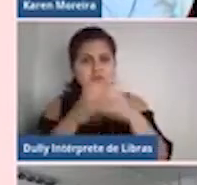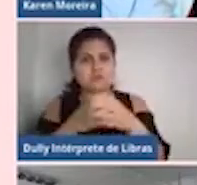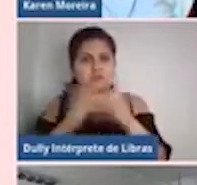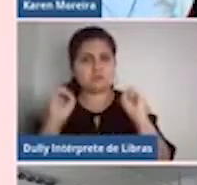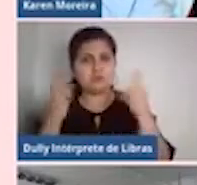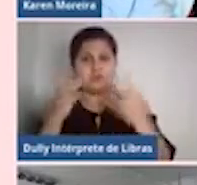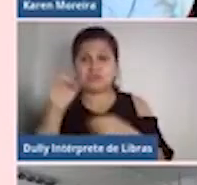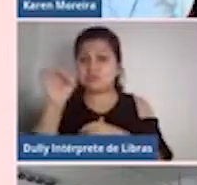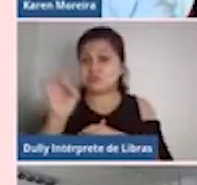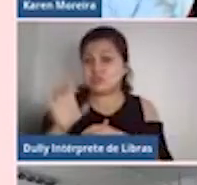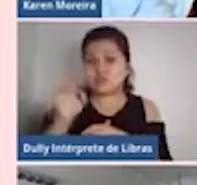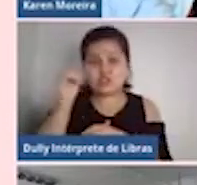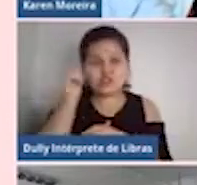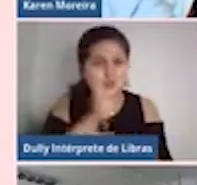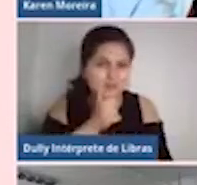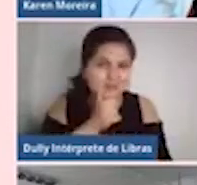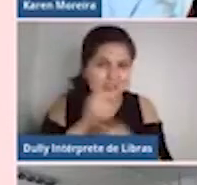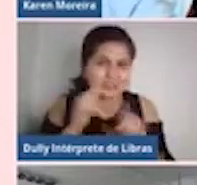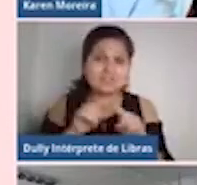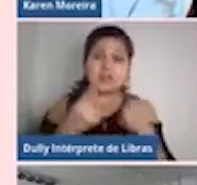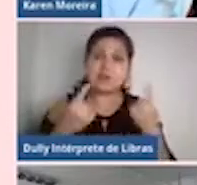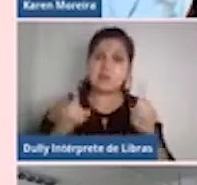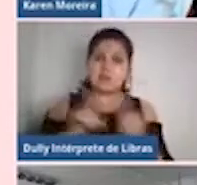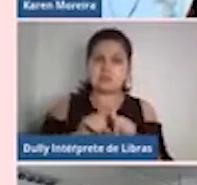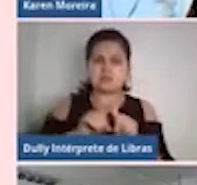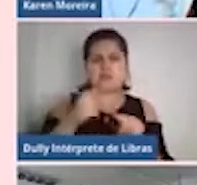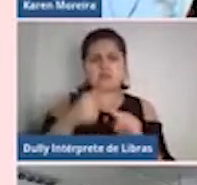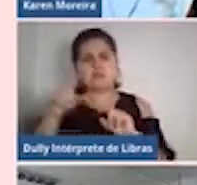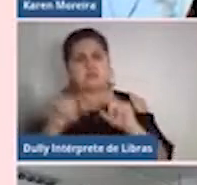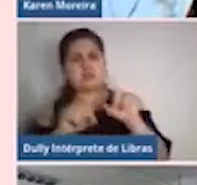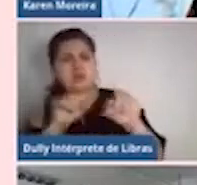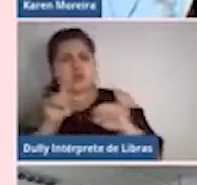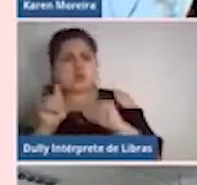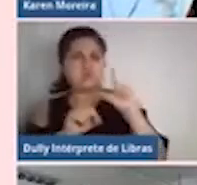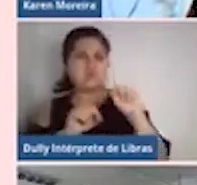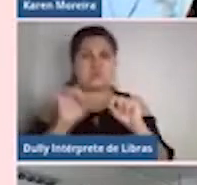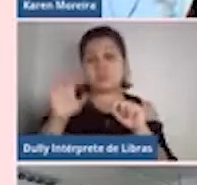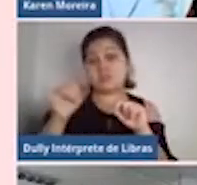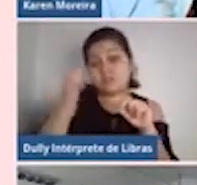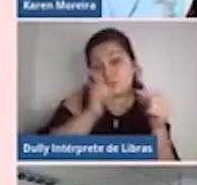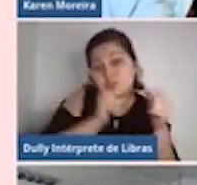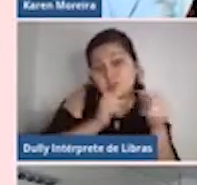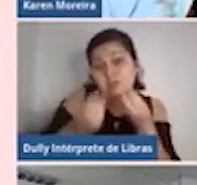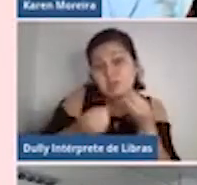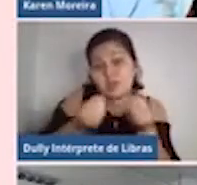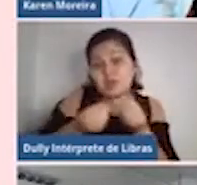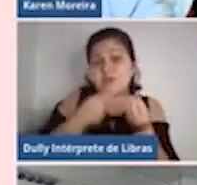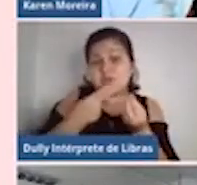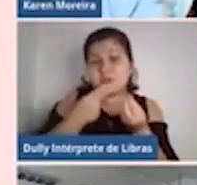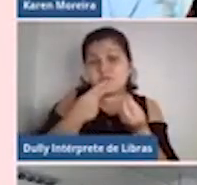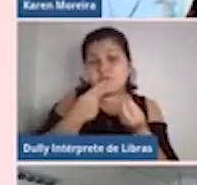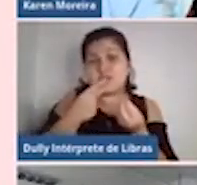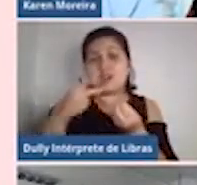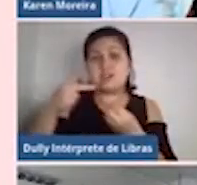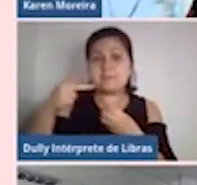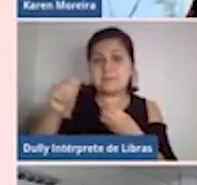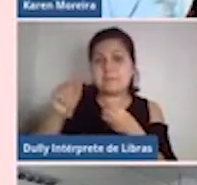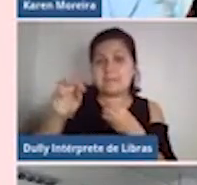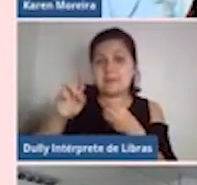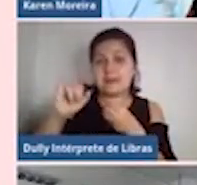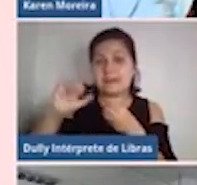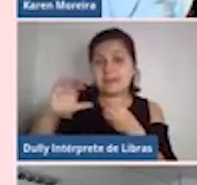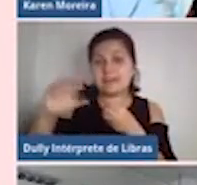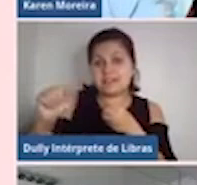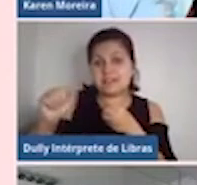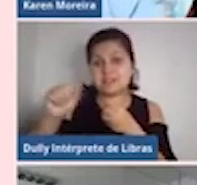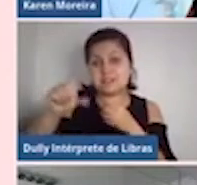só mulheres, né? Mas também não porque eu escolhi só mulheres, mas é como aí eu trago ali a questão da Patrícia, né?